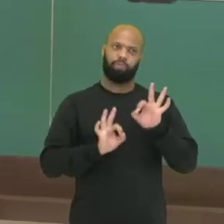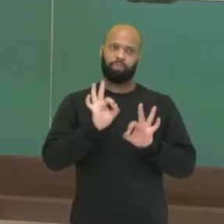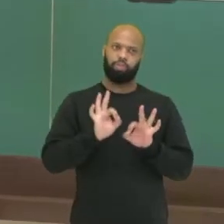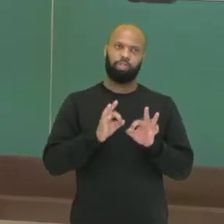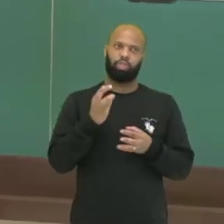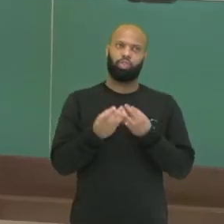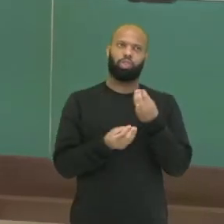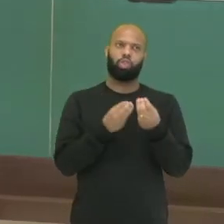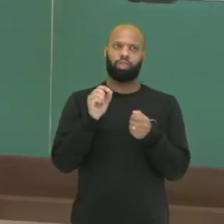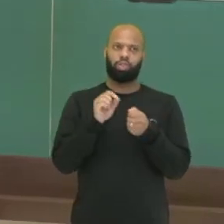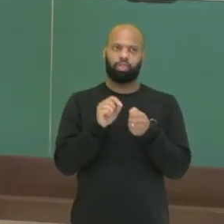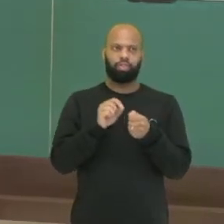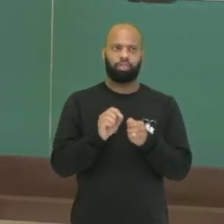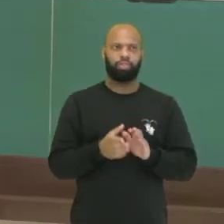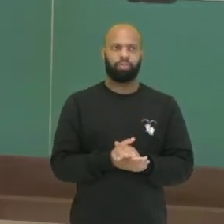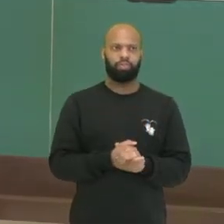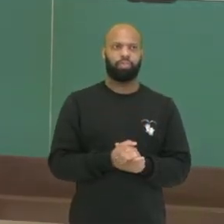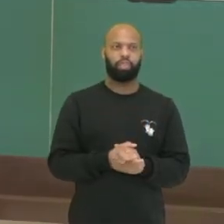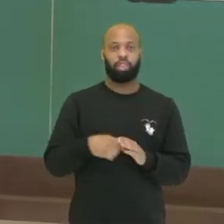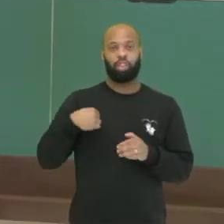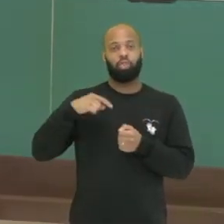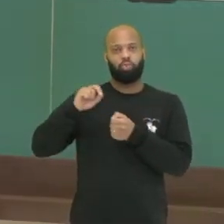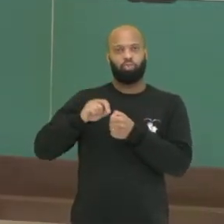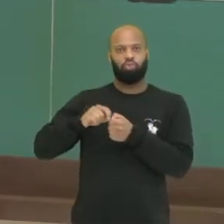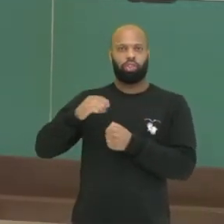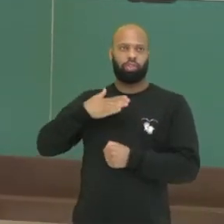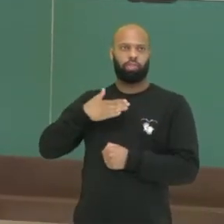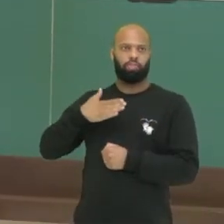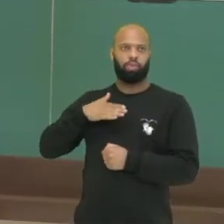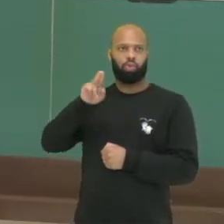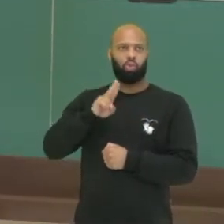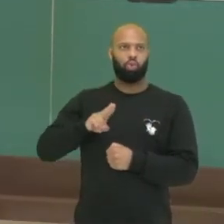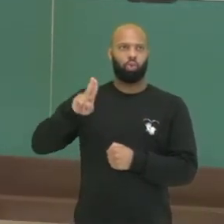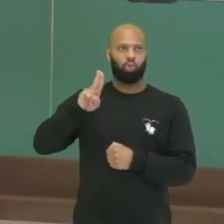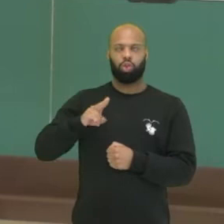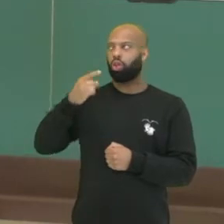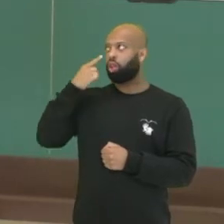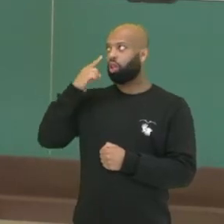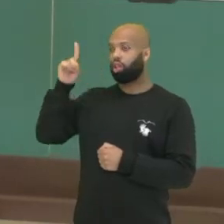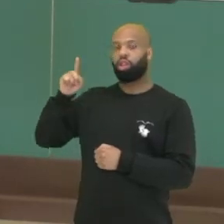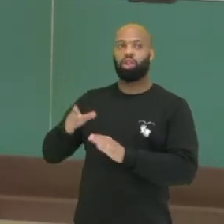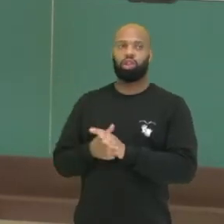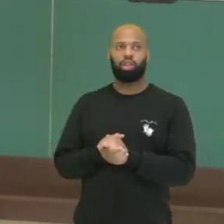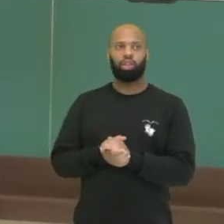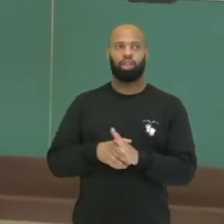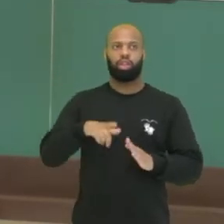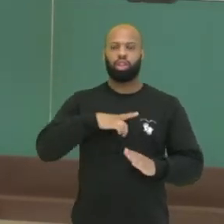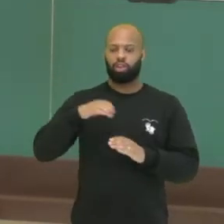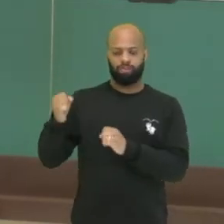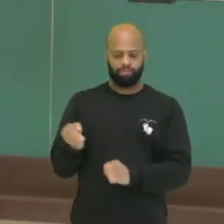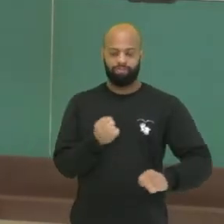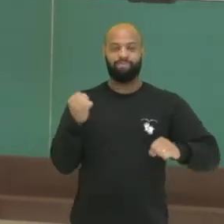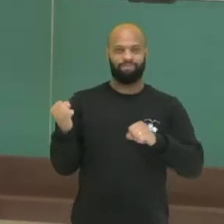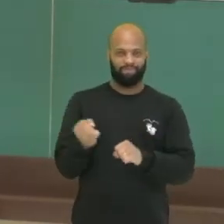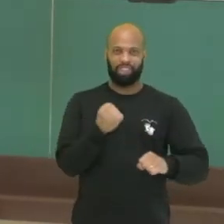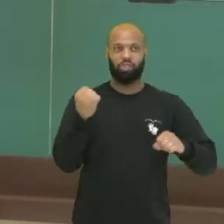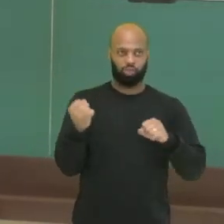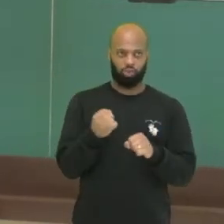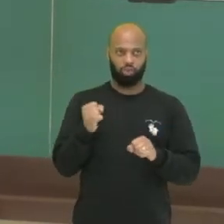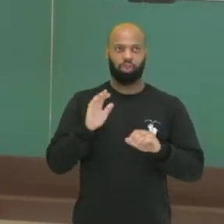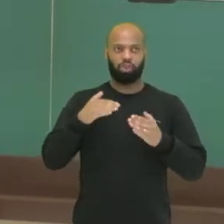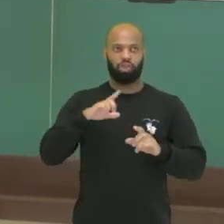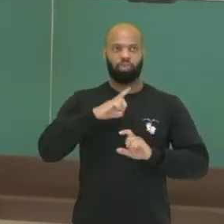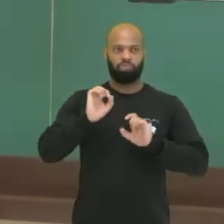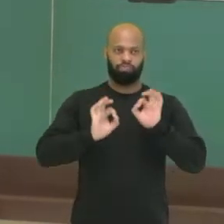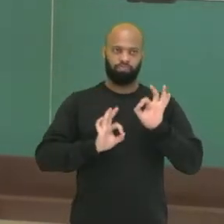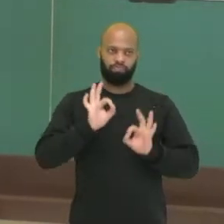como fazê-la. A professora fez, eu fiz a minha, né? Eu utilizei um pedaço de cabo de vassoura e como eu dei a